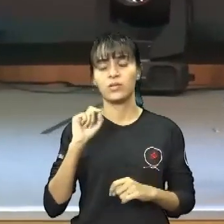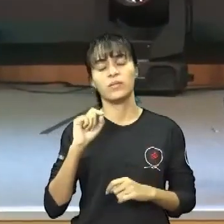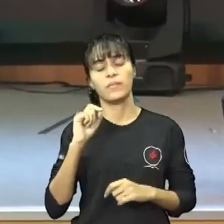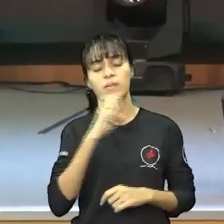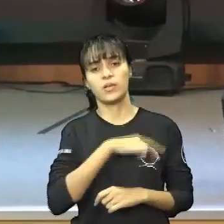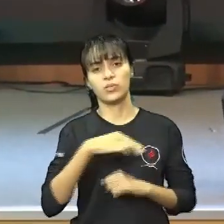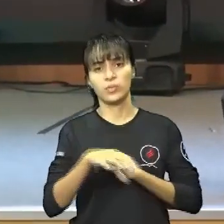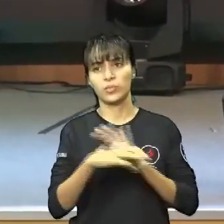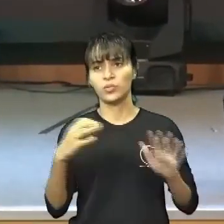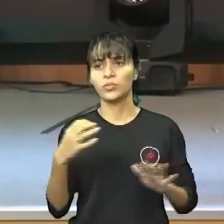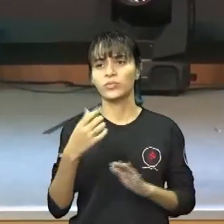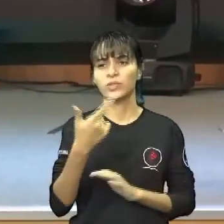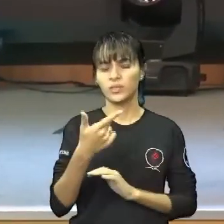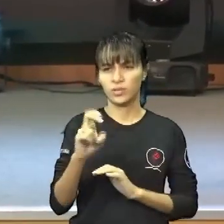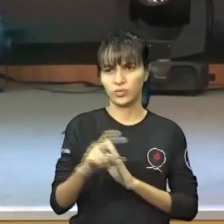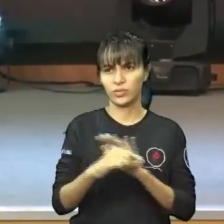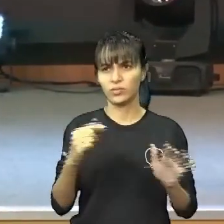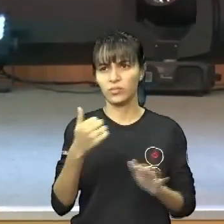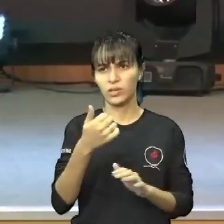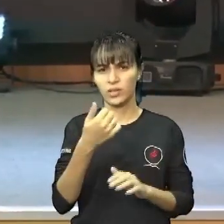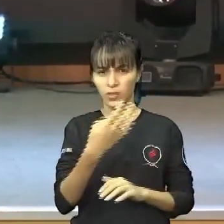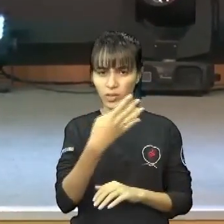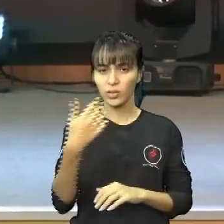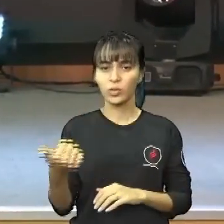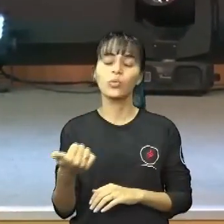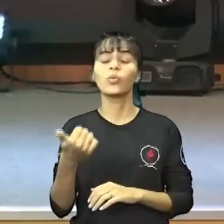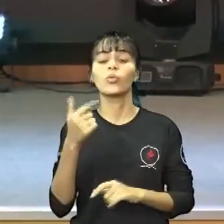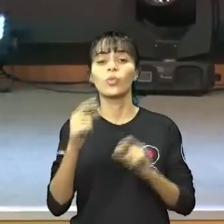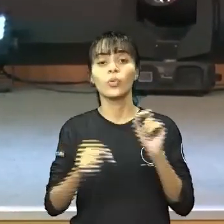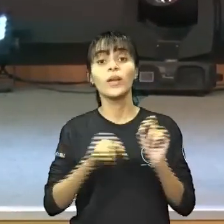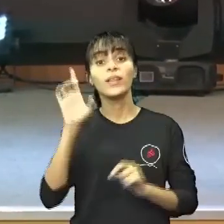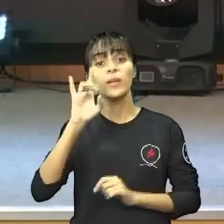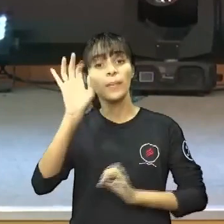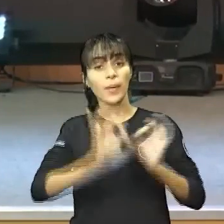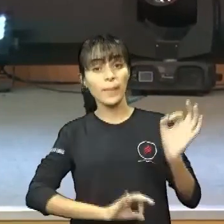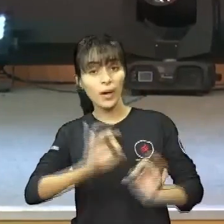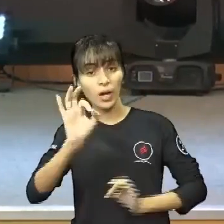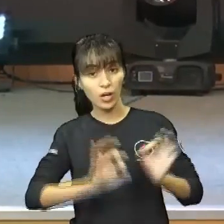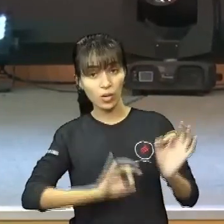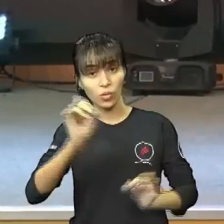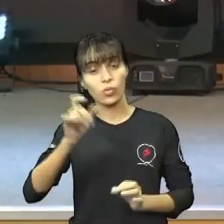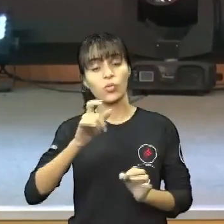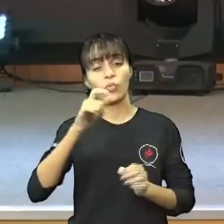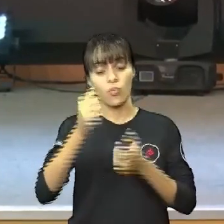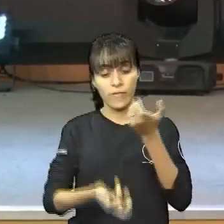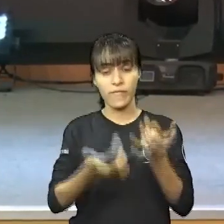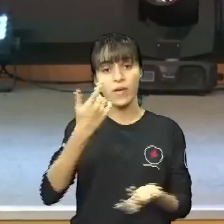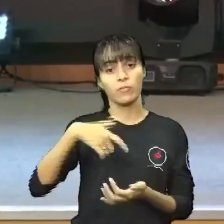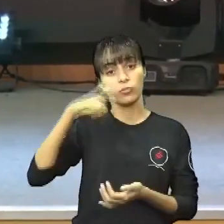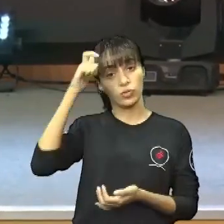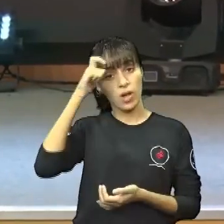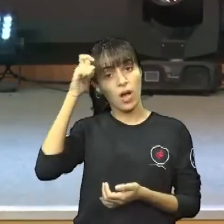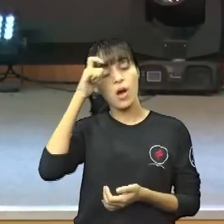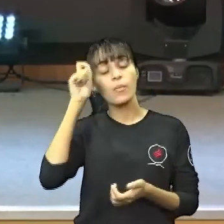25 41 que Deus preparou o inferno para o diabo e seus anjos Aqui tá o primeiro objetivo do inferno